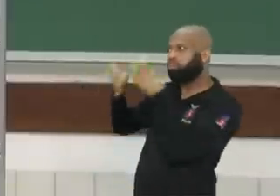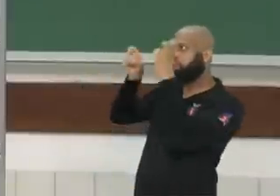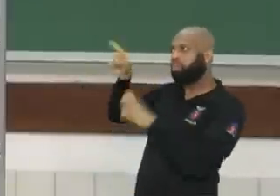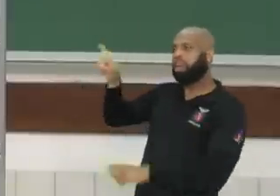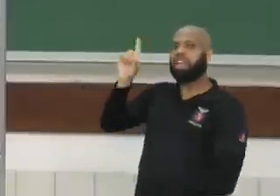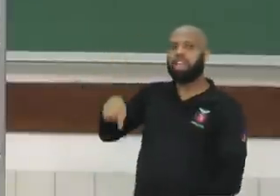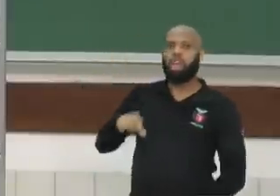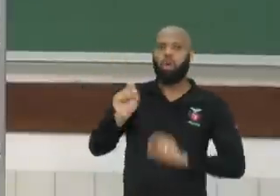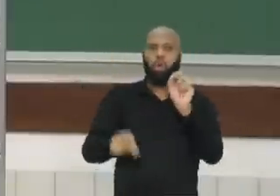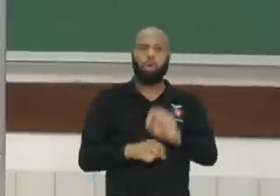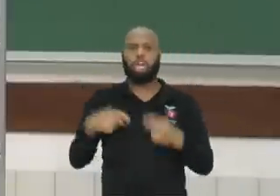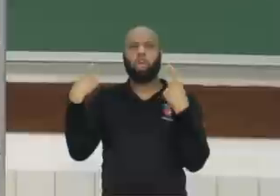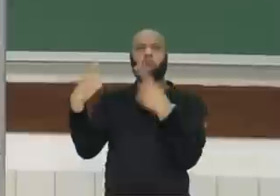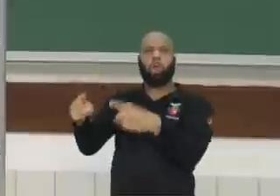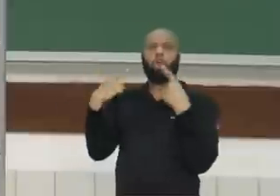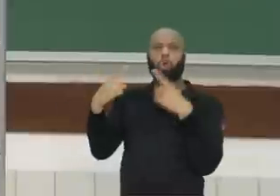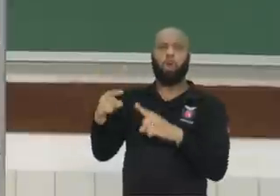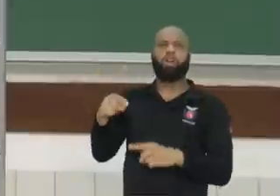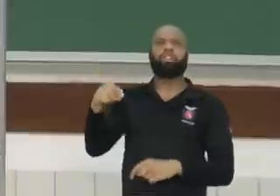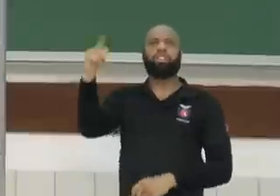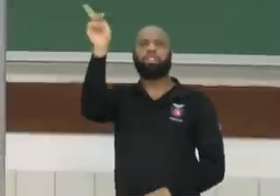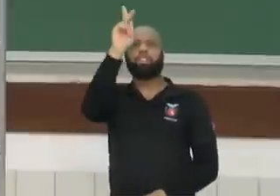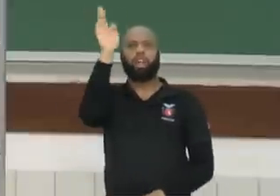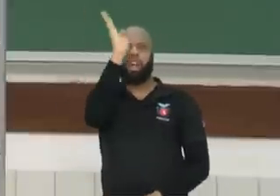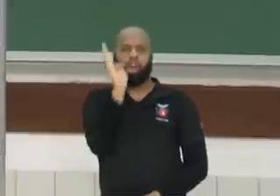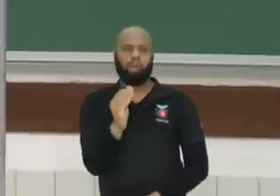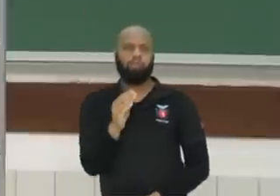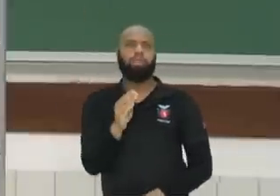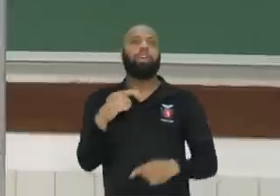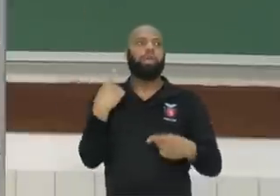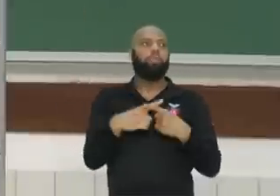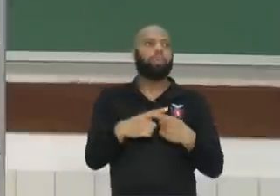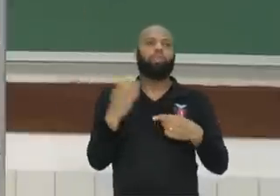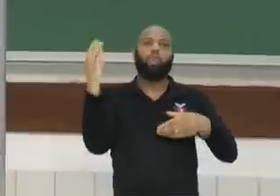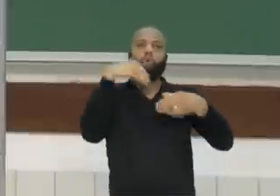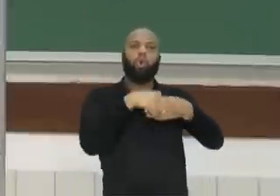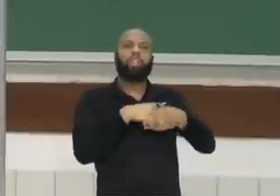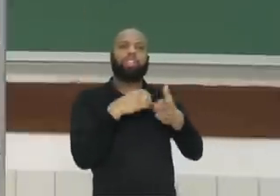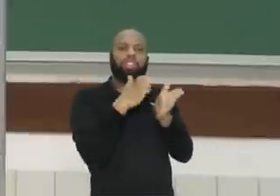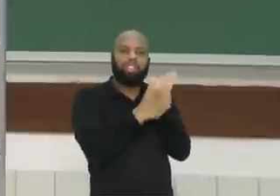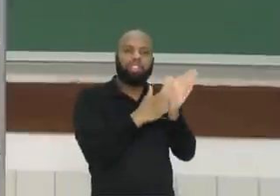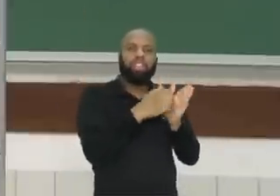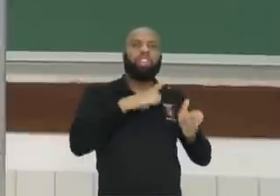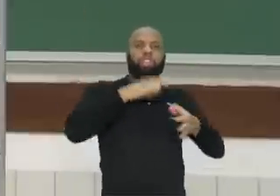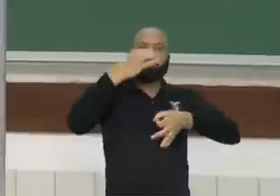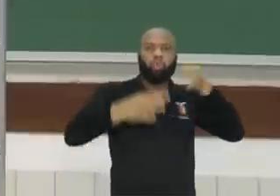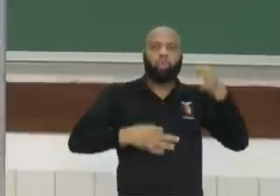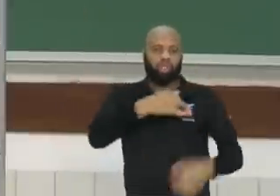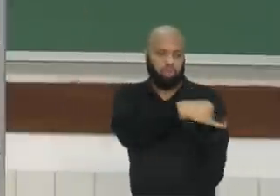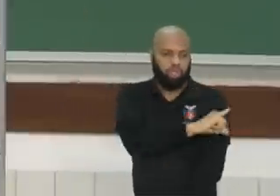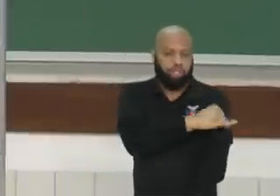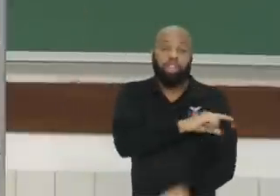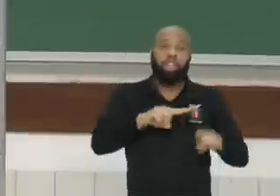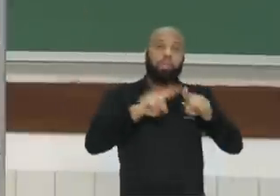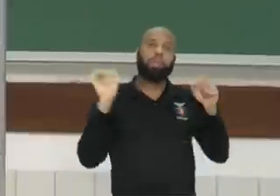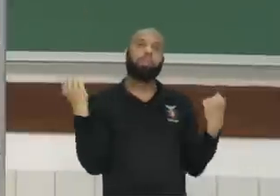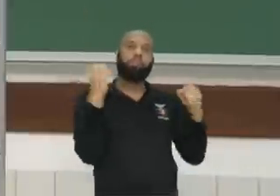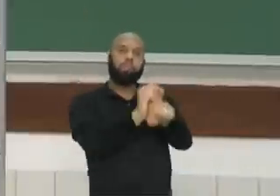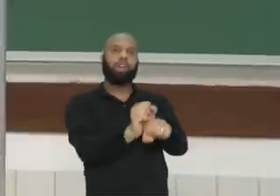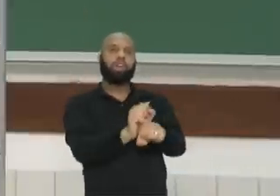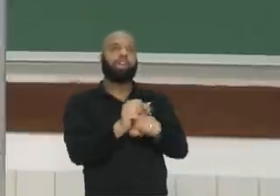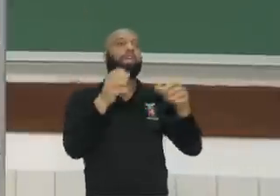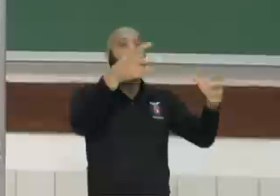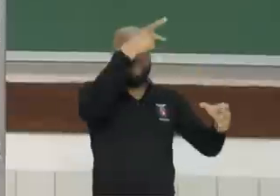era um traidor da pátria, né? Ele foi colocado em um trem para ser jogado no Rio de Janeiro. Esse trem ele para no meio da estrada, o